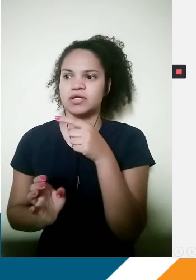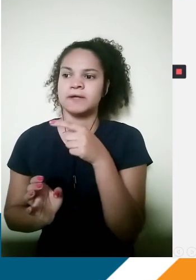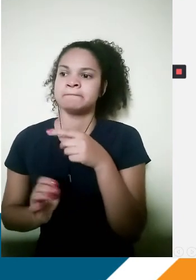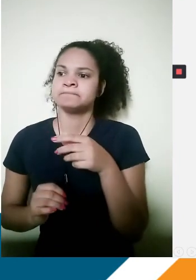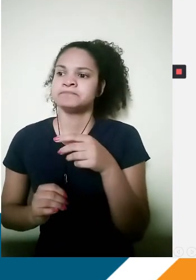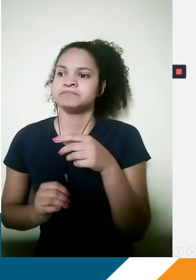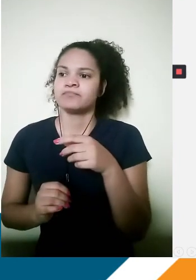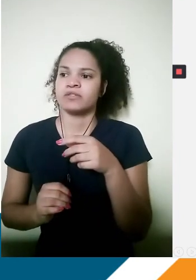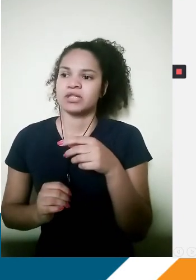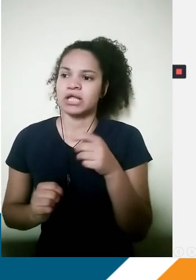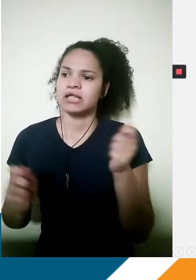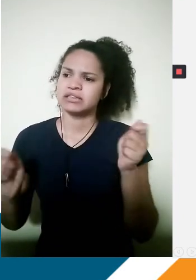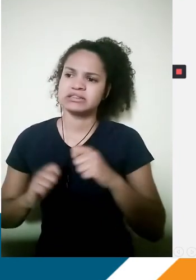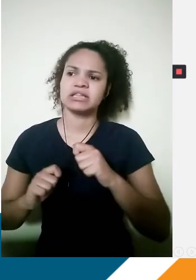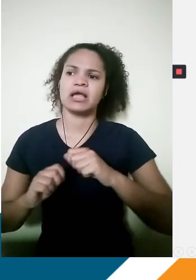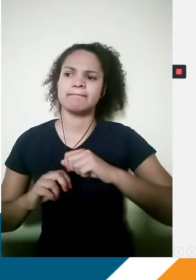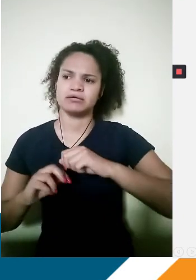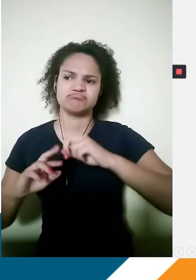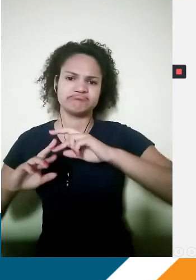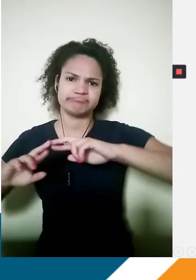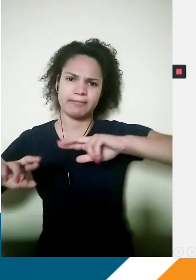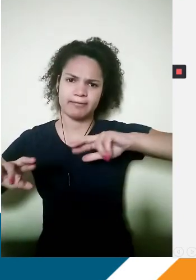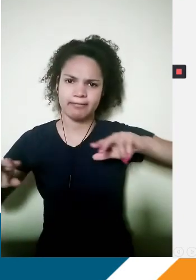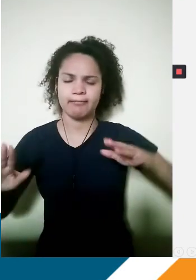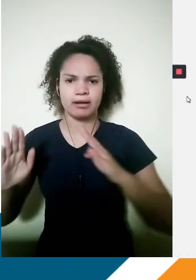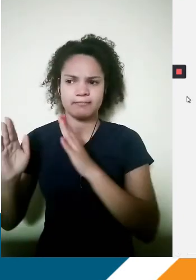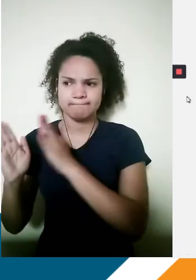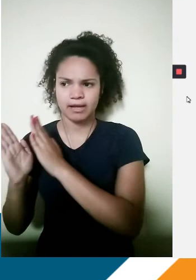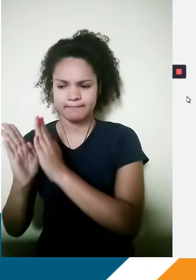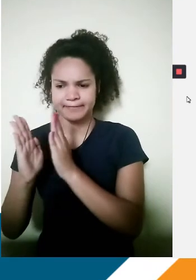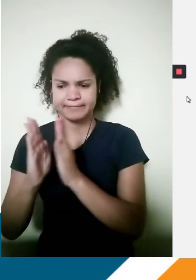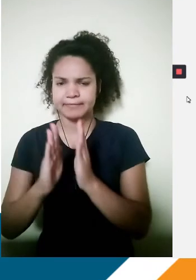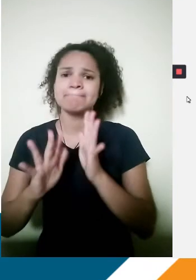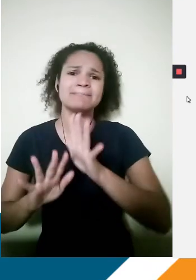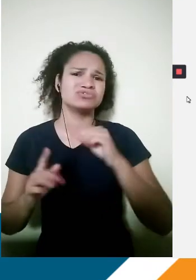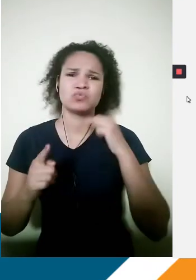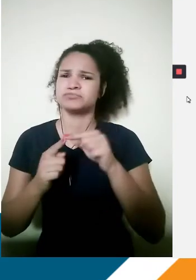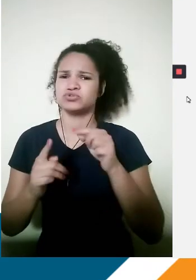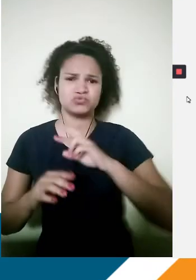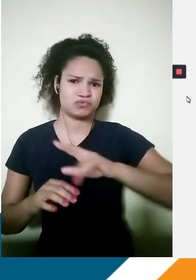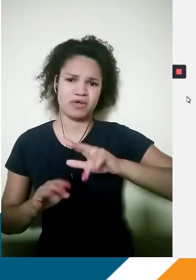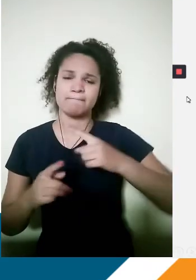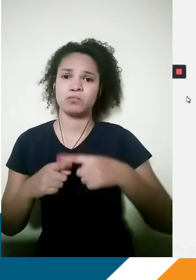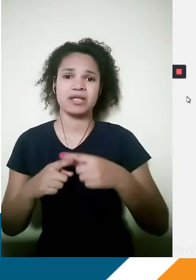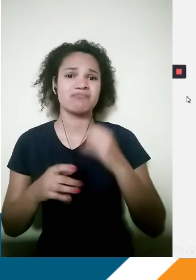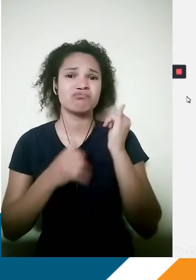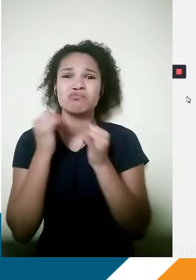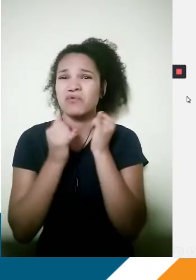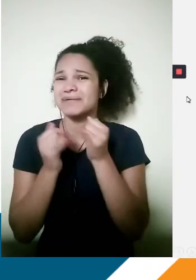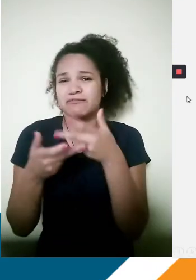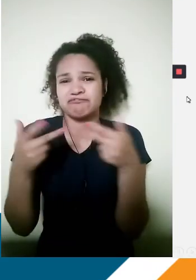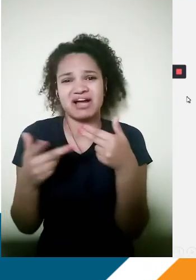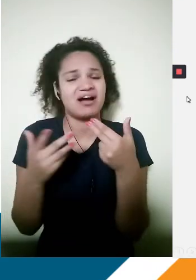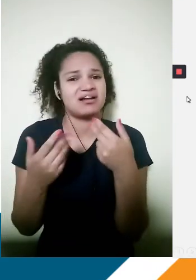aspas, em diversas fases dentro da mitose. Mas não é esse o objetivo, porque senão o número de informações seria muito grande.